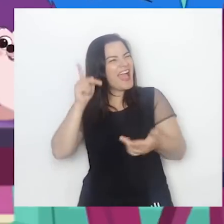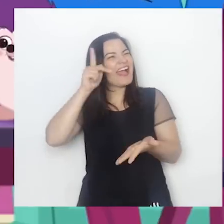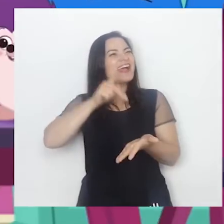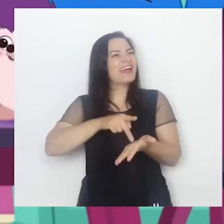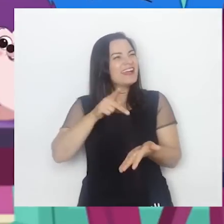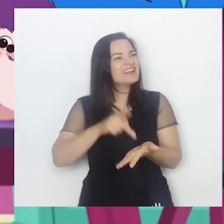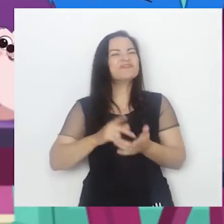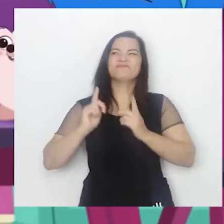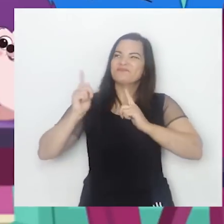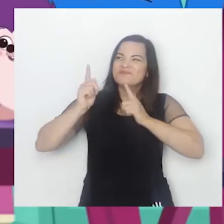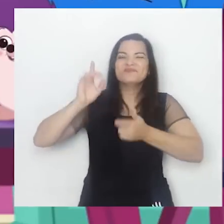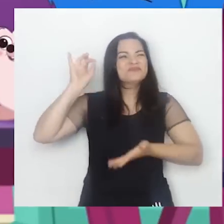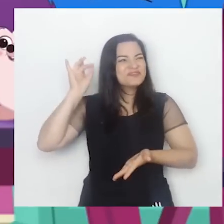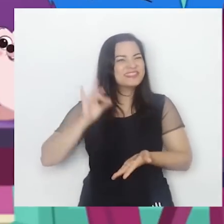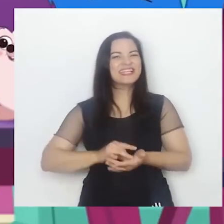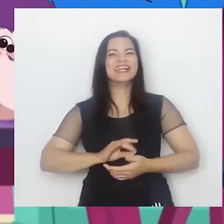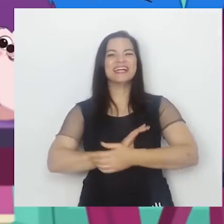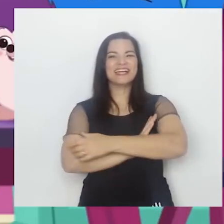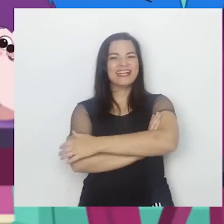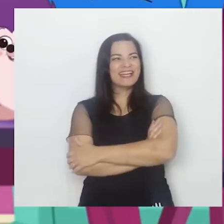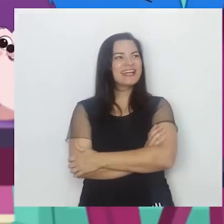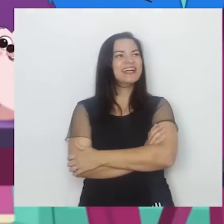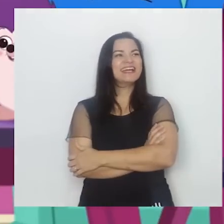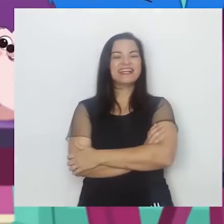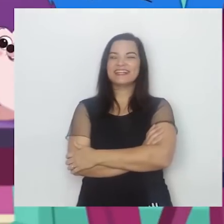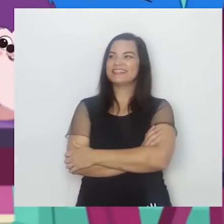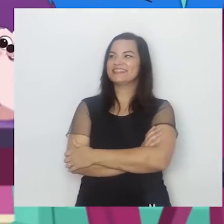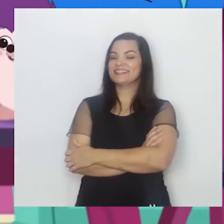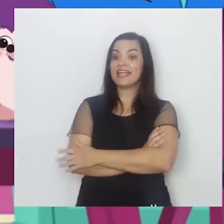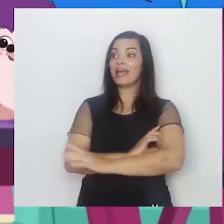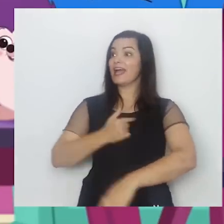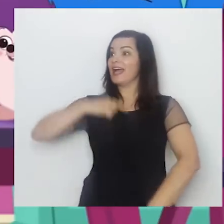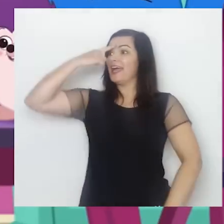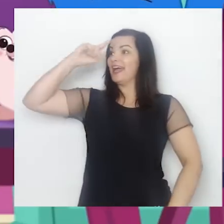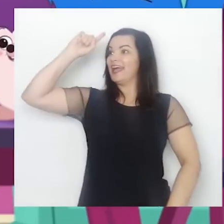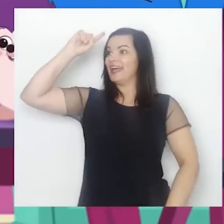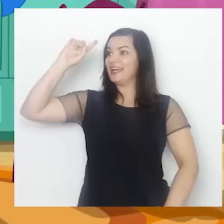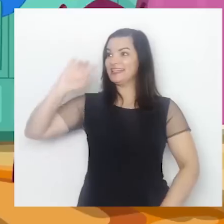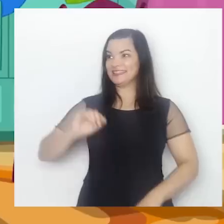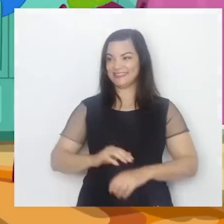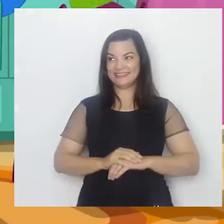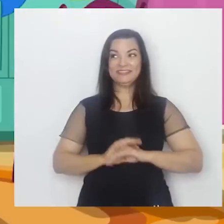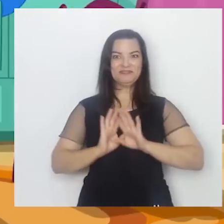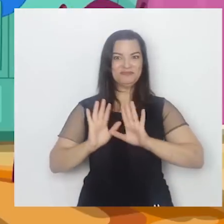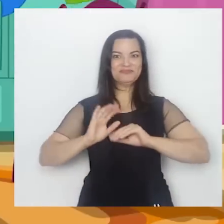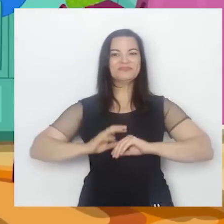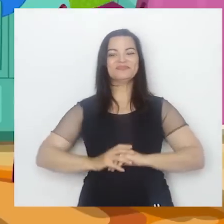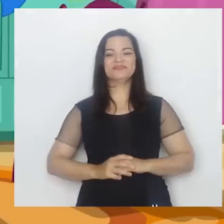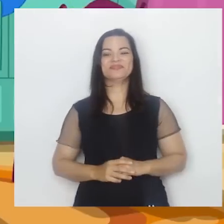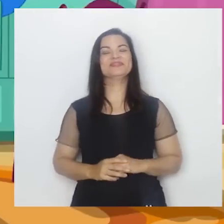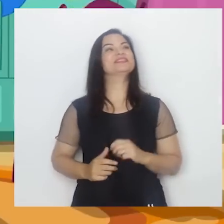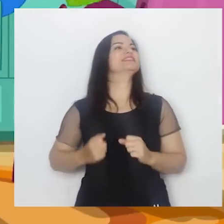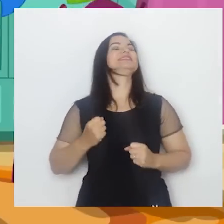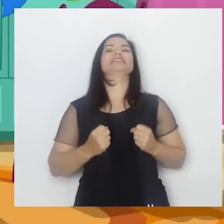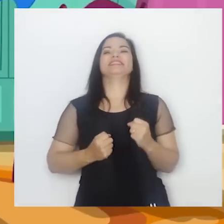muito divertido. Tive uma ideia.